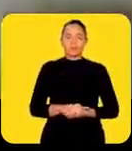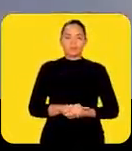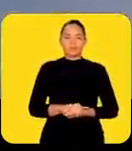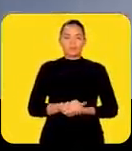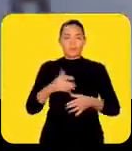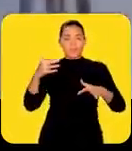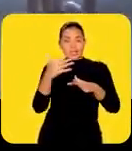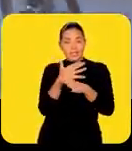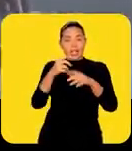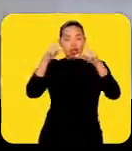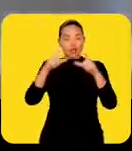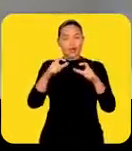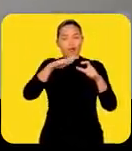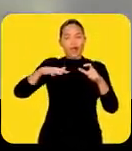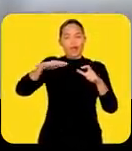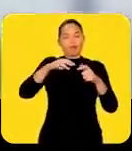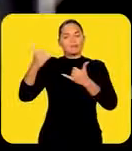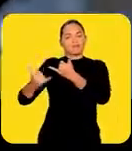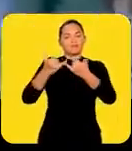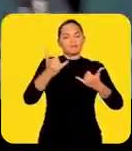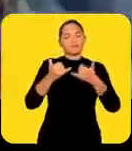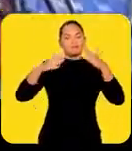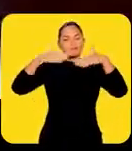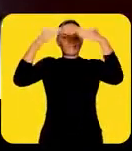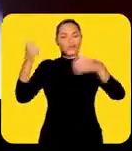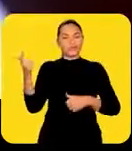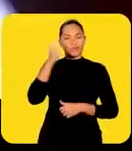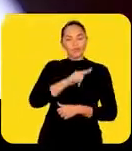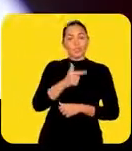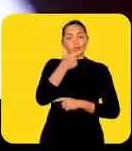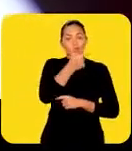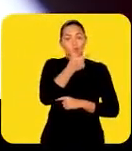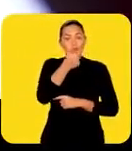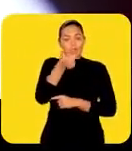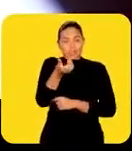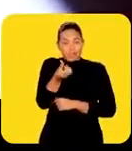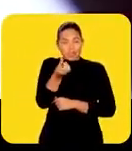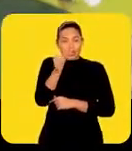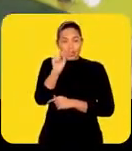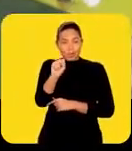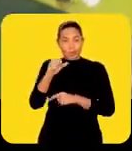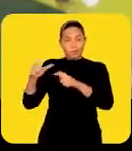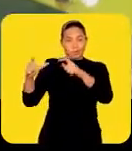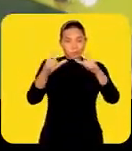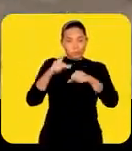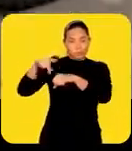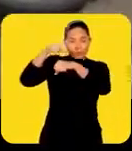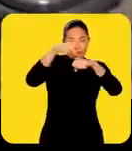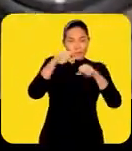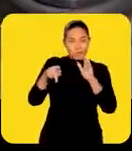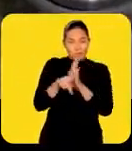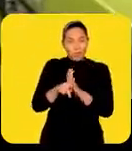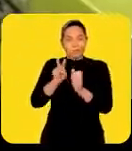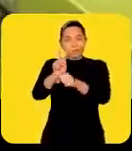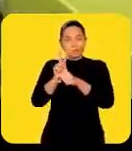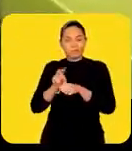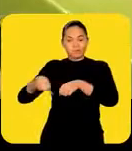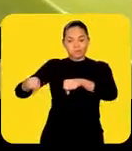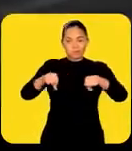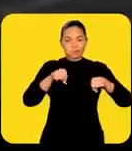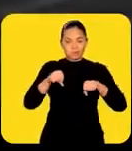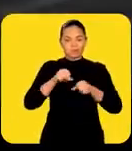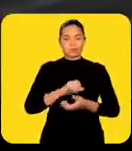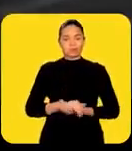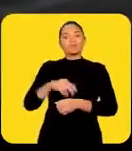A cidade virou também um lugar para brincar e se desenvolver, com 268 parques infantis e estações do mini